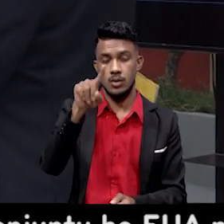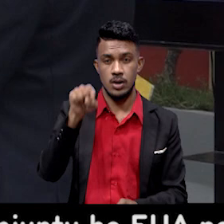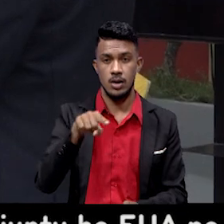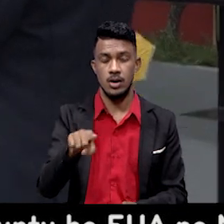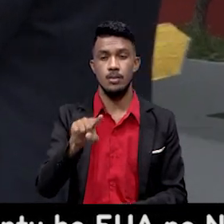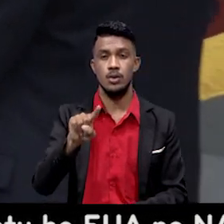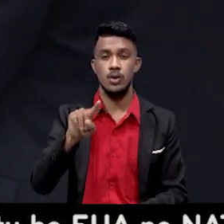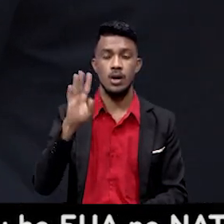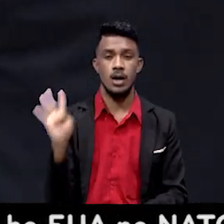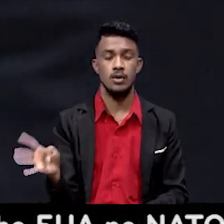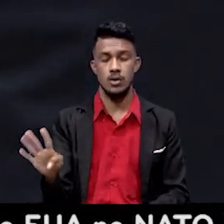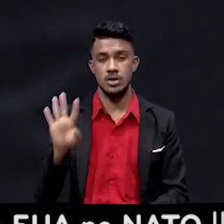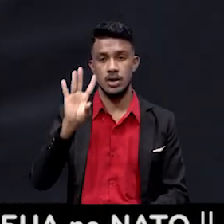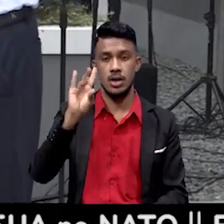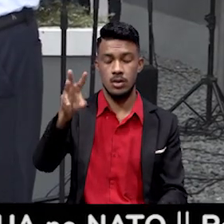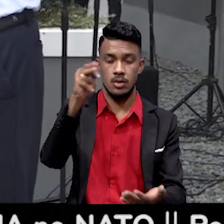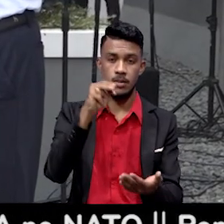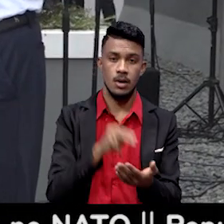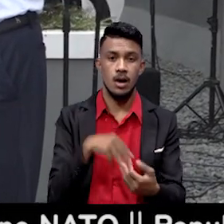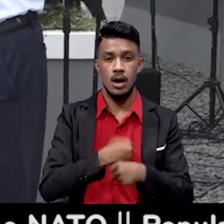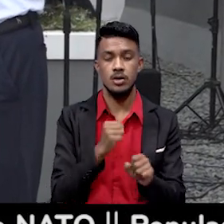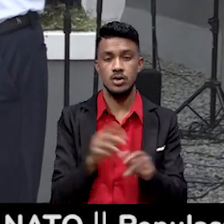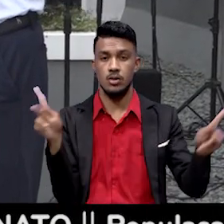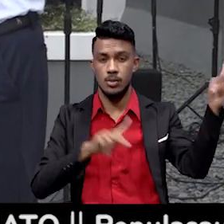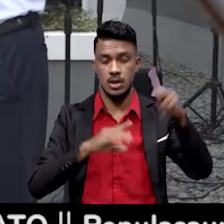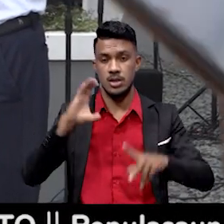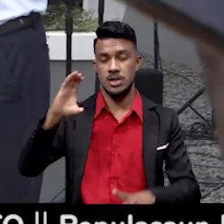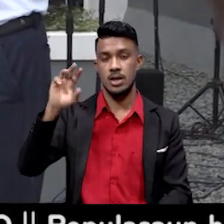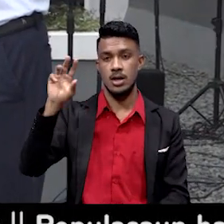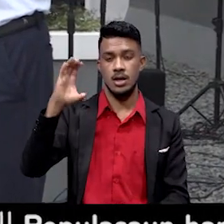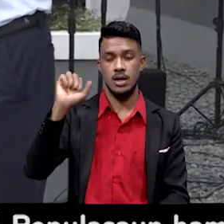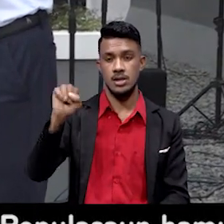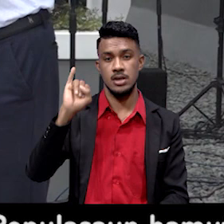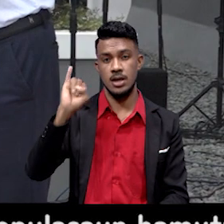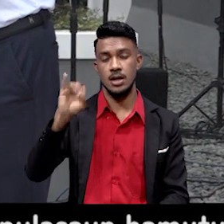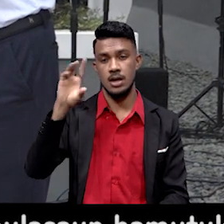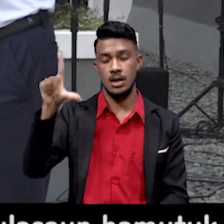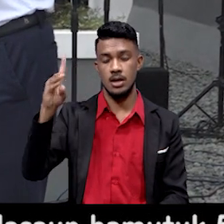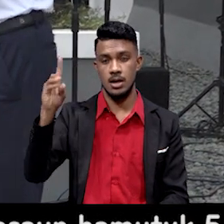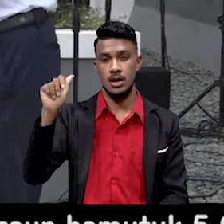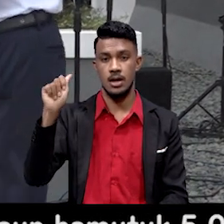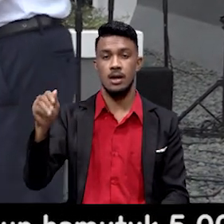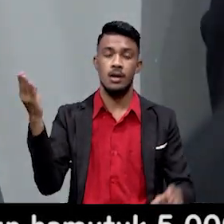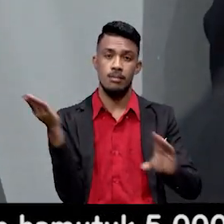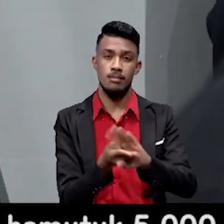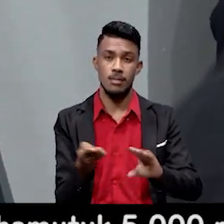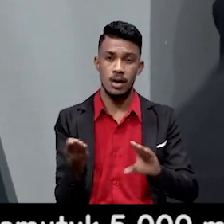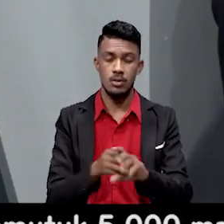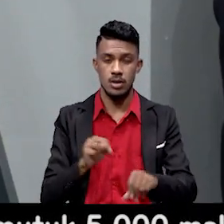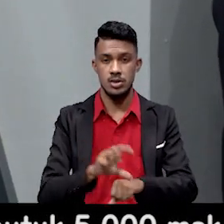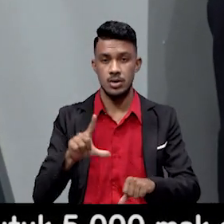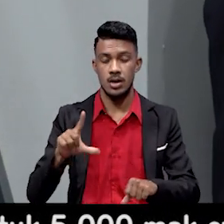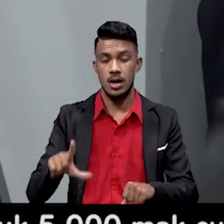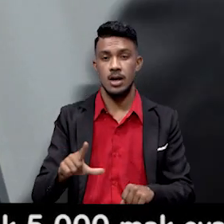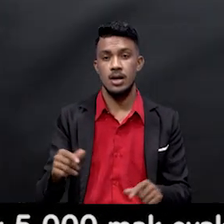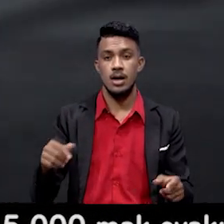hitu, nebe reabilita Rússia Companhia CSI LDA. Banco Nacional Comércio Timor-Leste estabelece uma sucursal